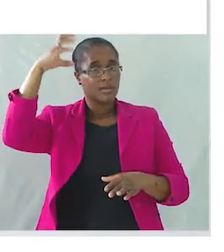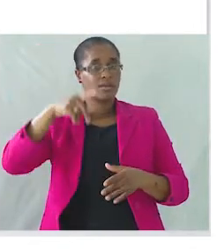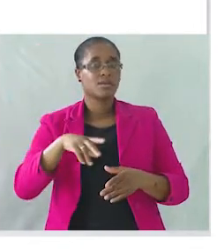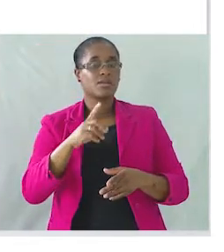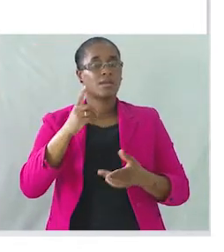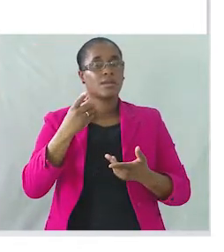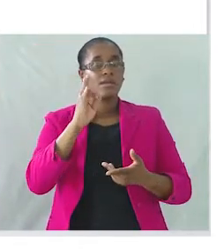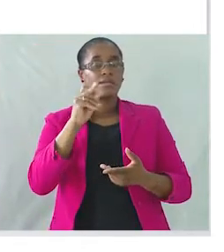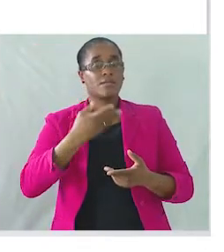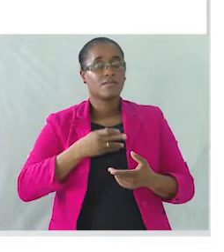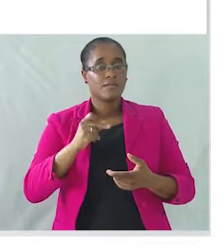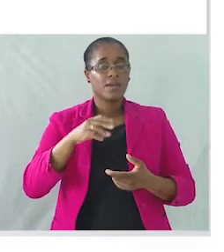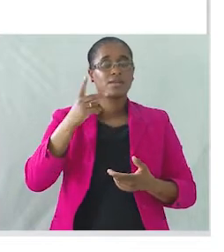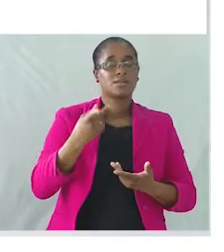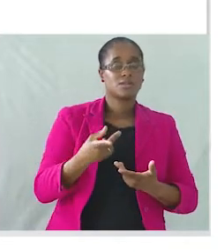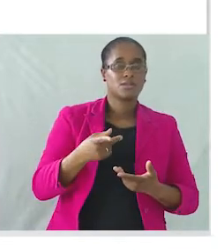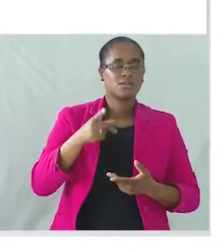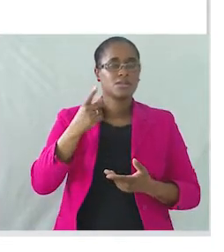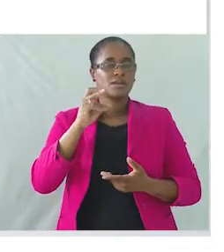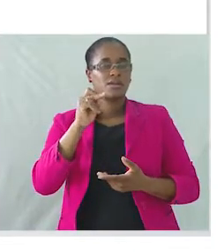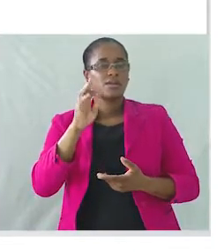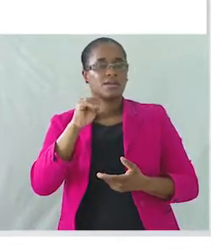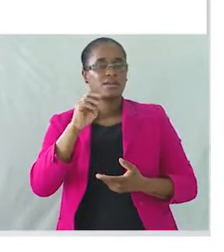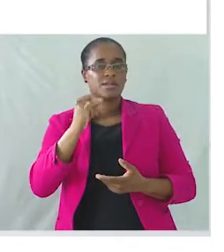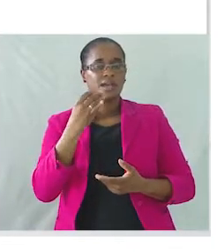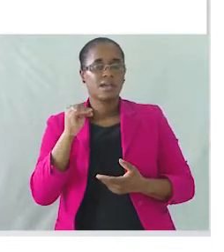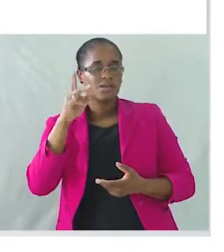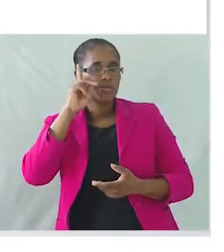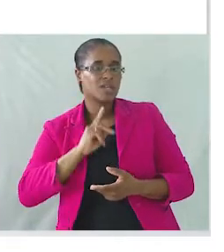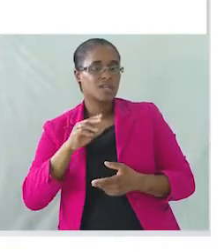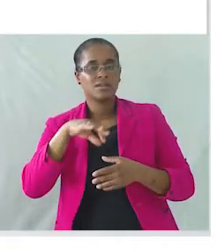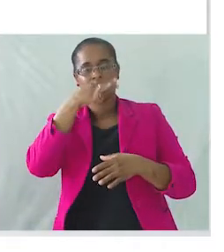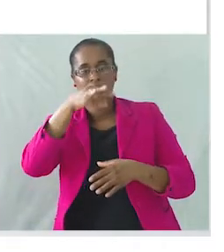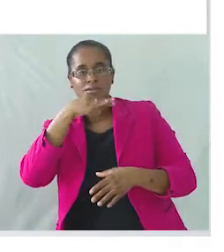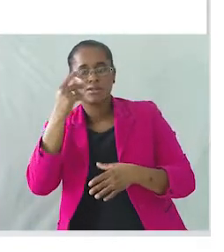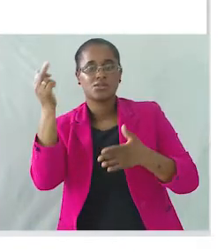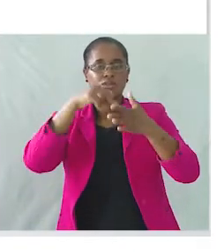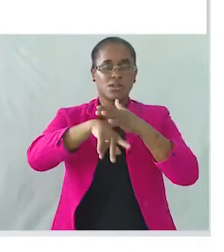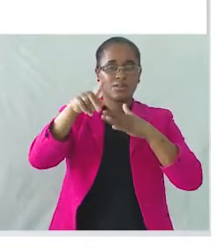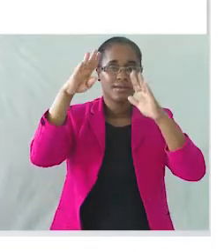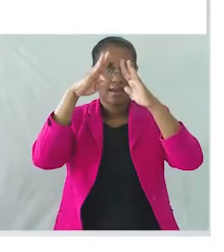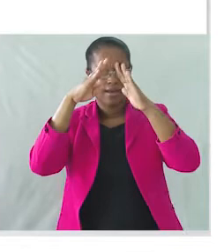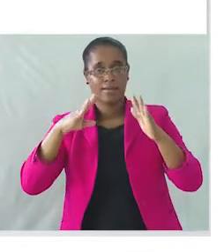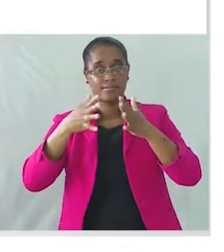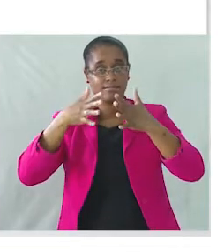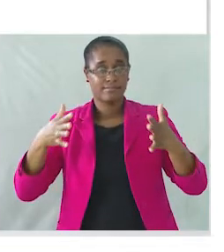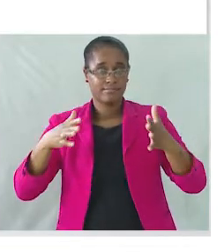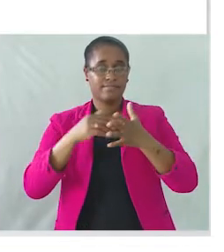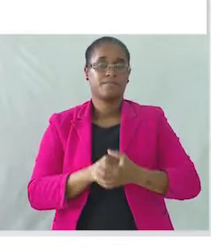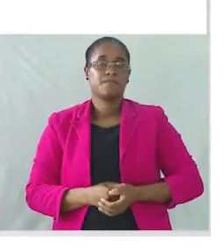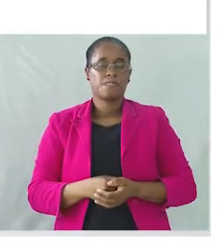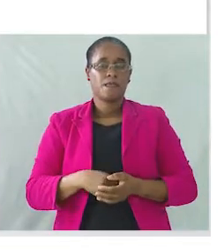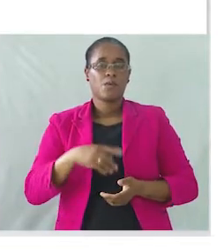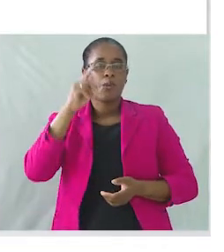que são as mulheres que aconselham ou que estão lá dentro do castelo. E o barbeiro,